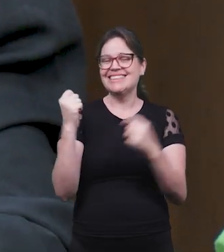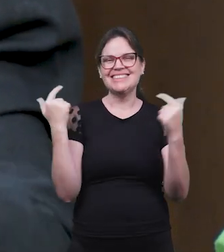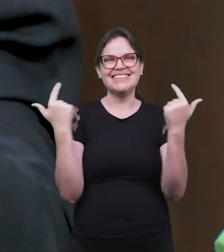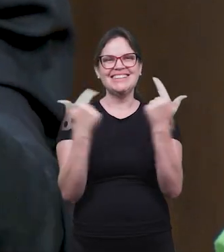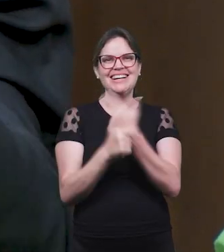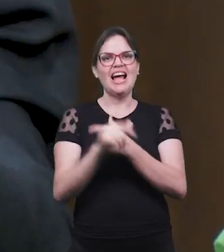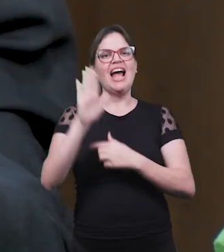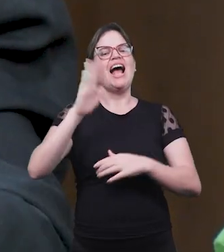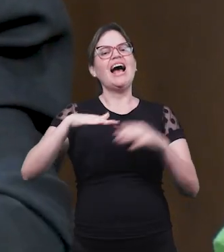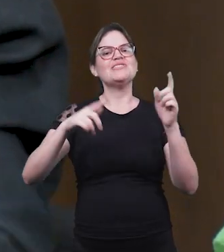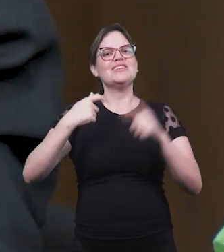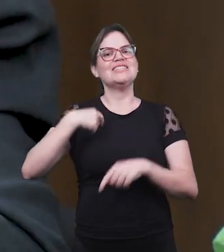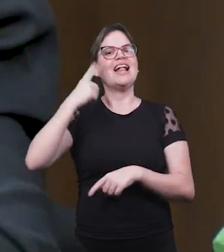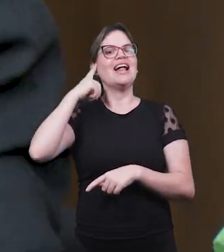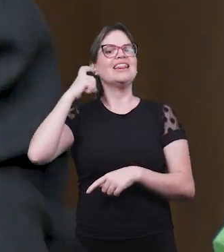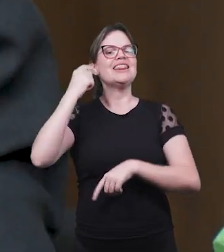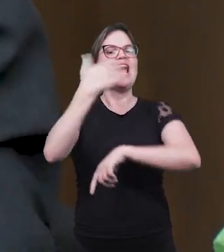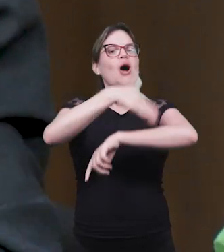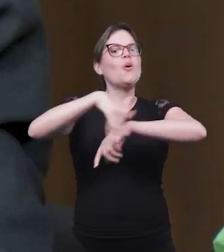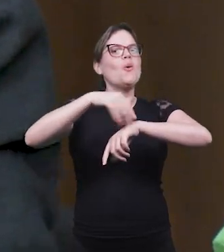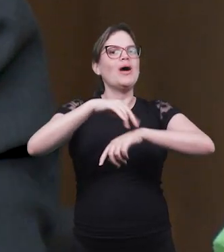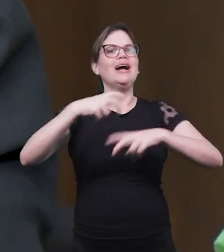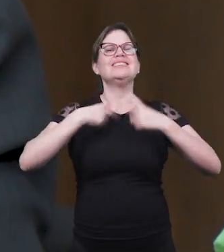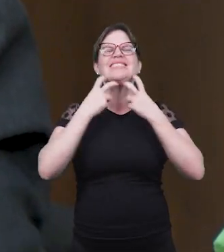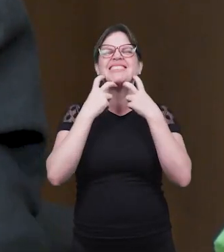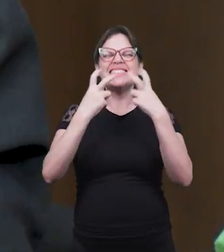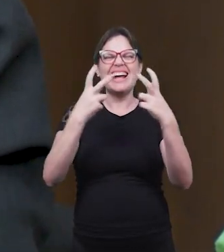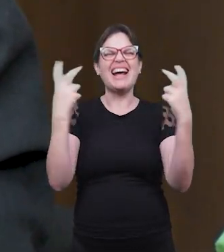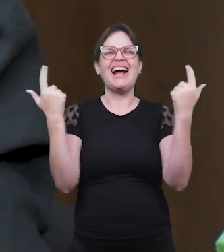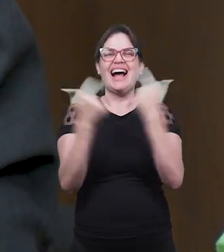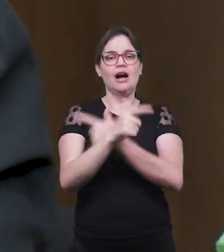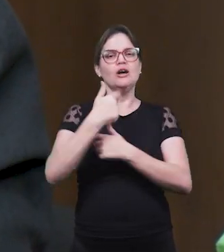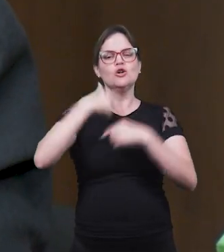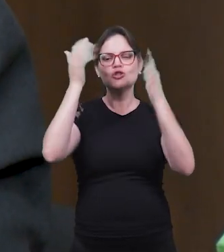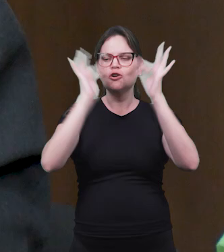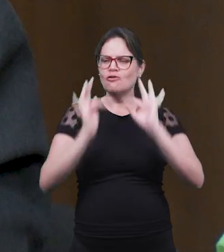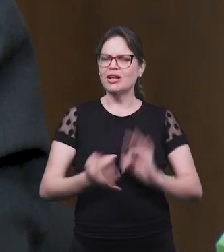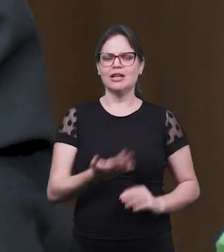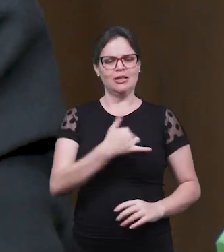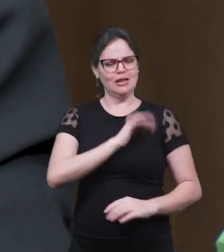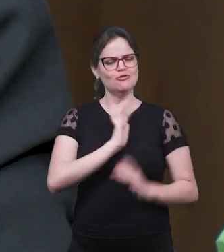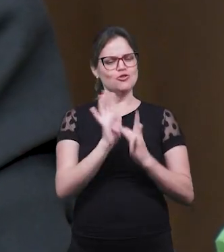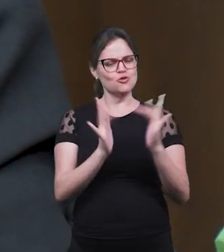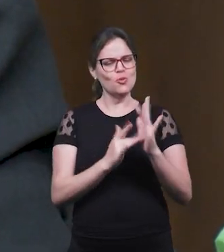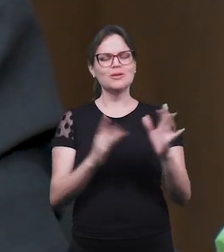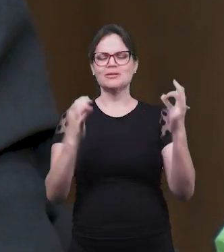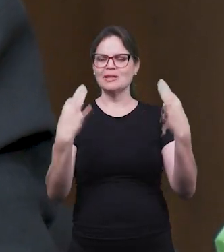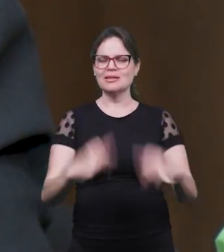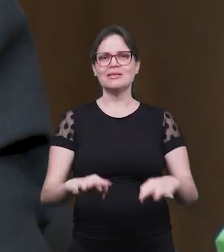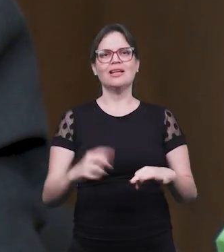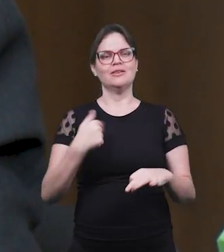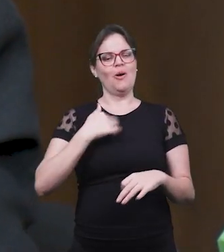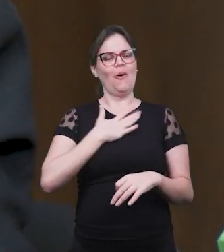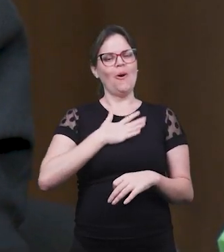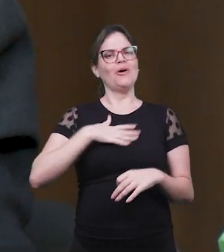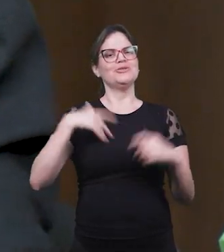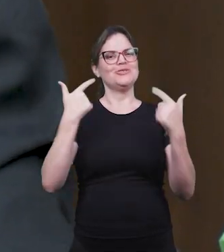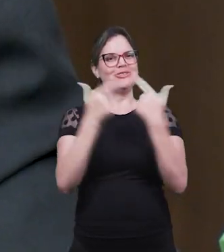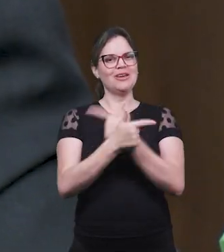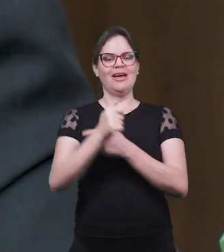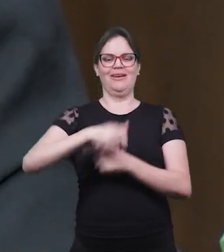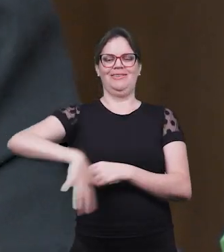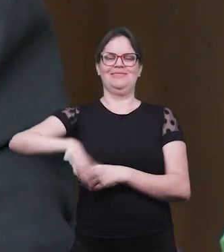Dizem que ouvem minha risada lá da rua. É assim mesmo, eu gosto muito de rir, gosto mesmo porque eu sou feliz, eu tenho Jesus no coração. Glória a Deus. Mas assim, é